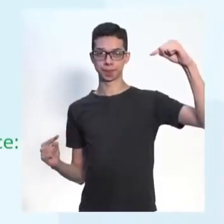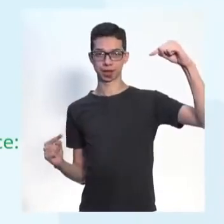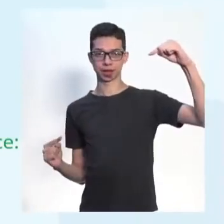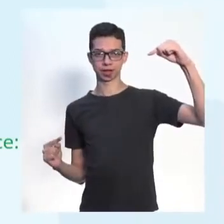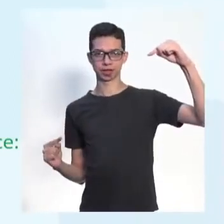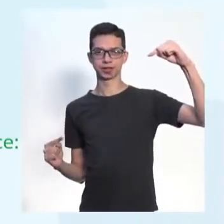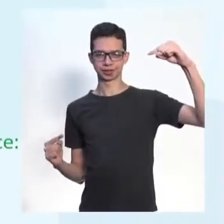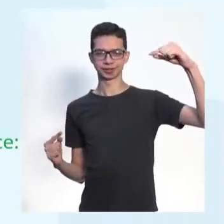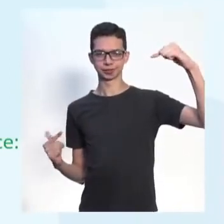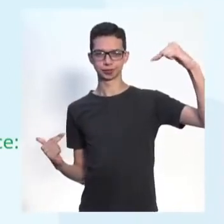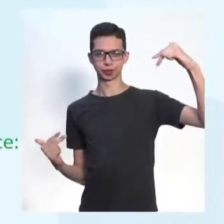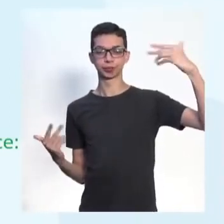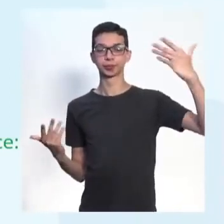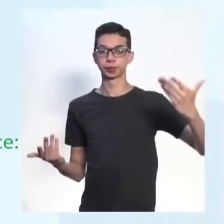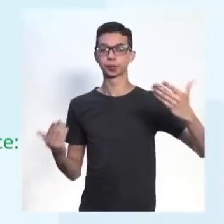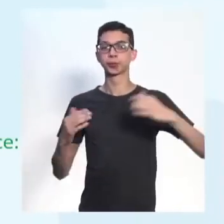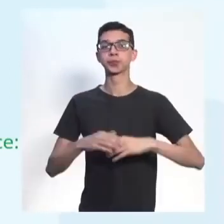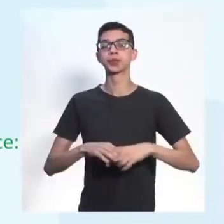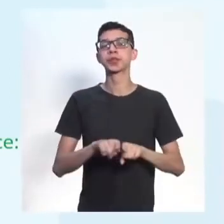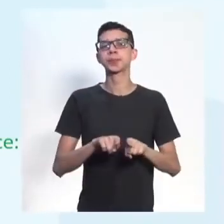de eu pensar. O